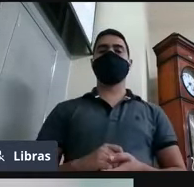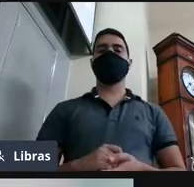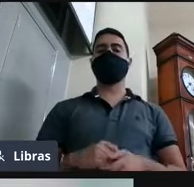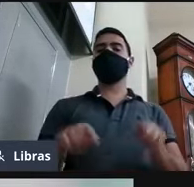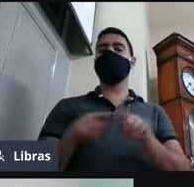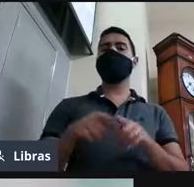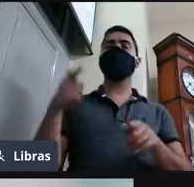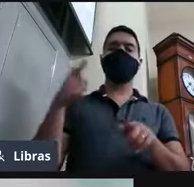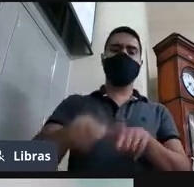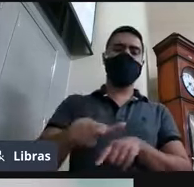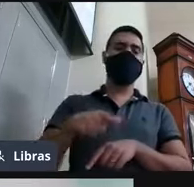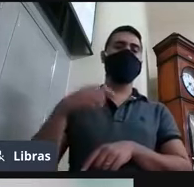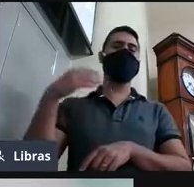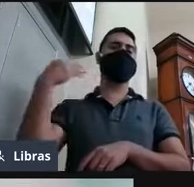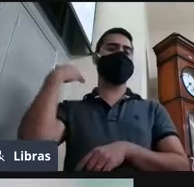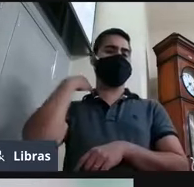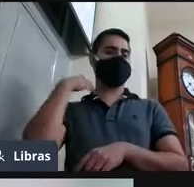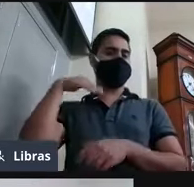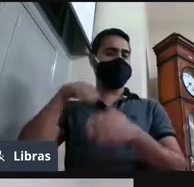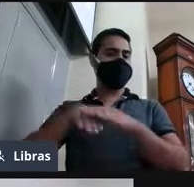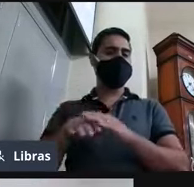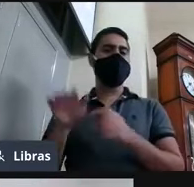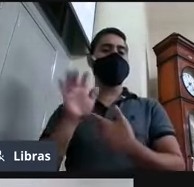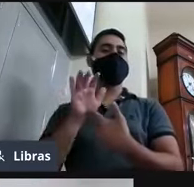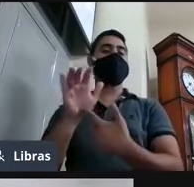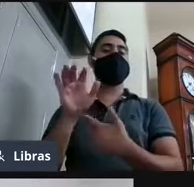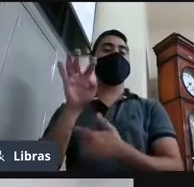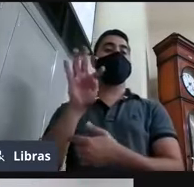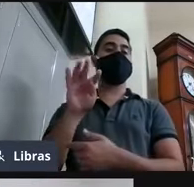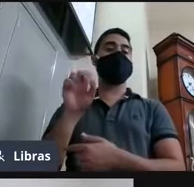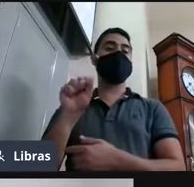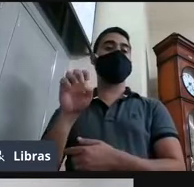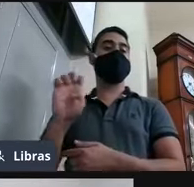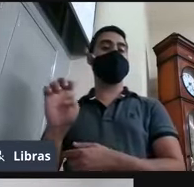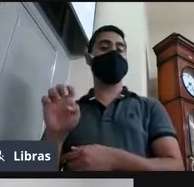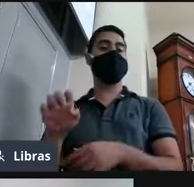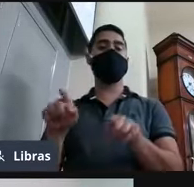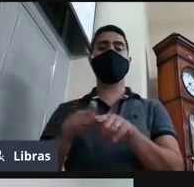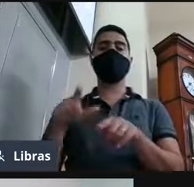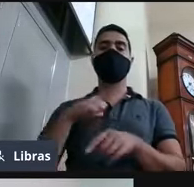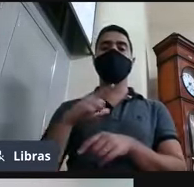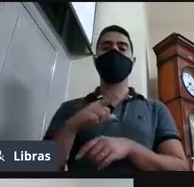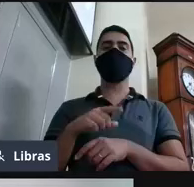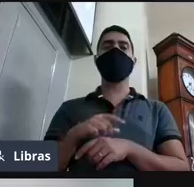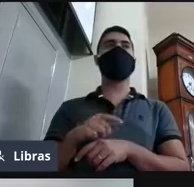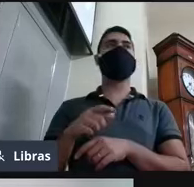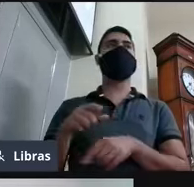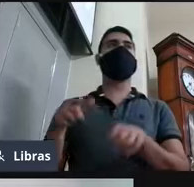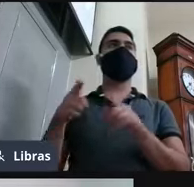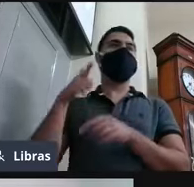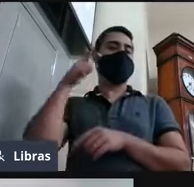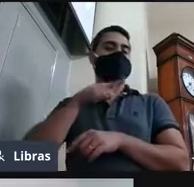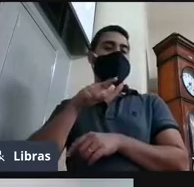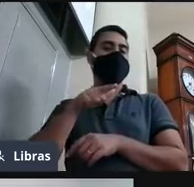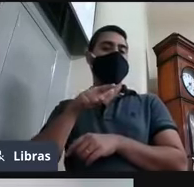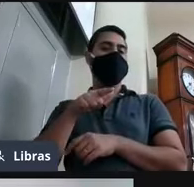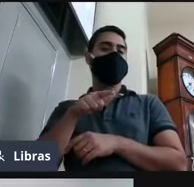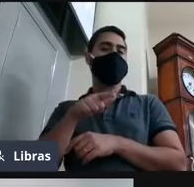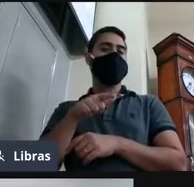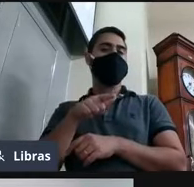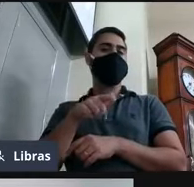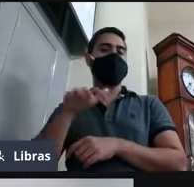novo 1.631.000, assim que mostrar para o tribunal que cumpriu a determinação de depósito, ele vai lá e saca de novo.